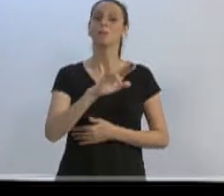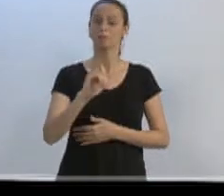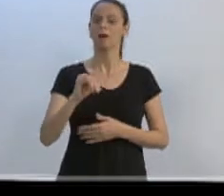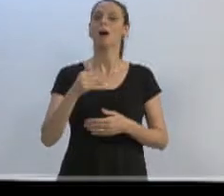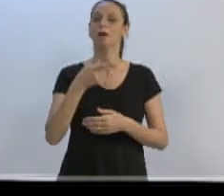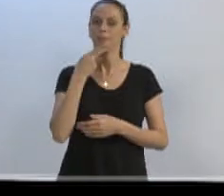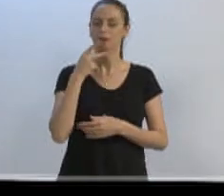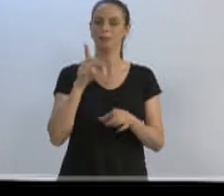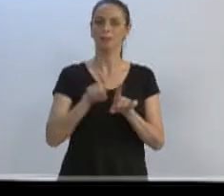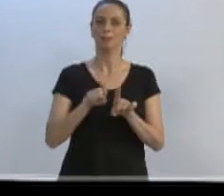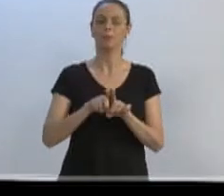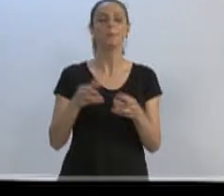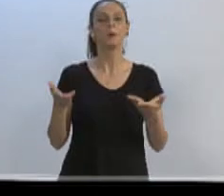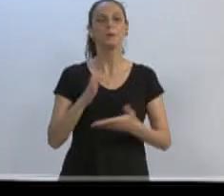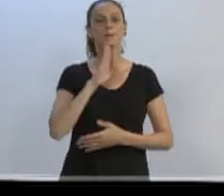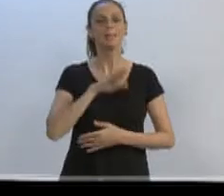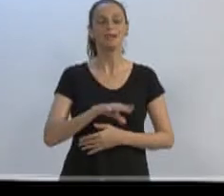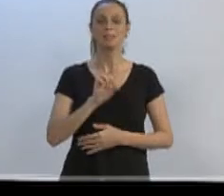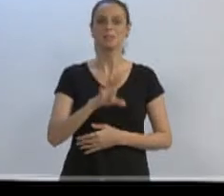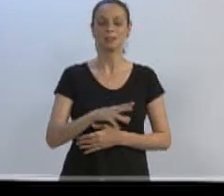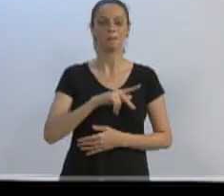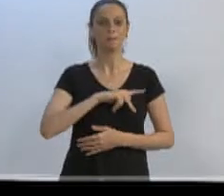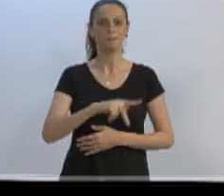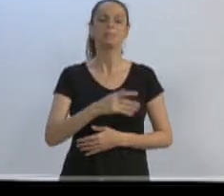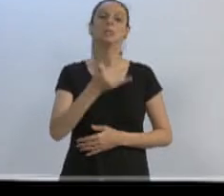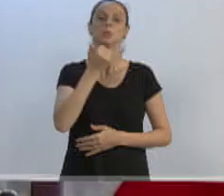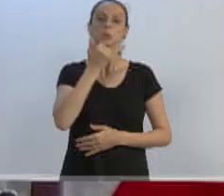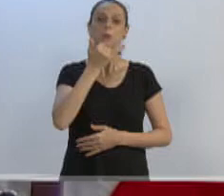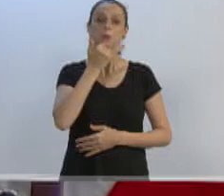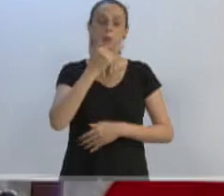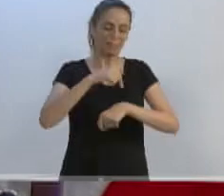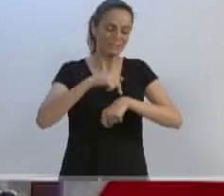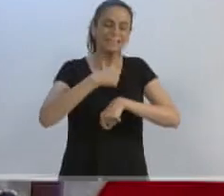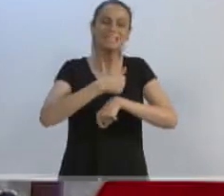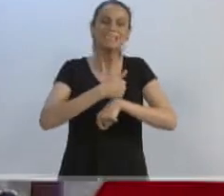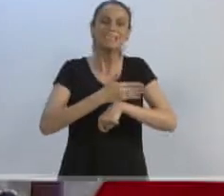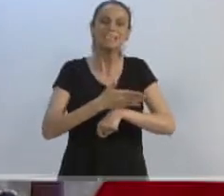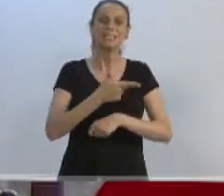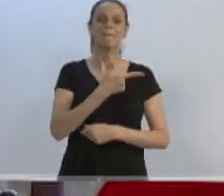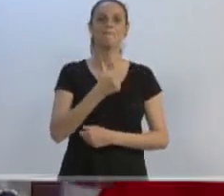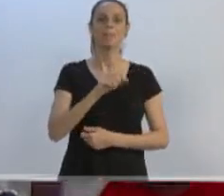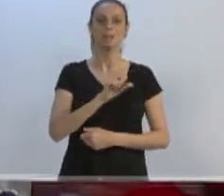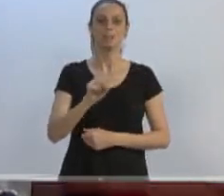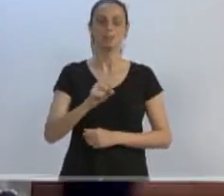Legislativa. Seria isso no dia de hoje, senhor presidente. Desculpa por ter ultrapassado meus 20 segundos.